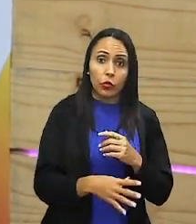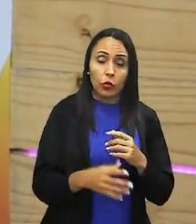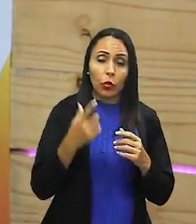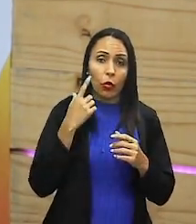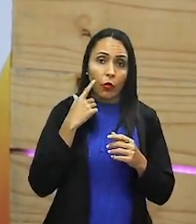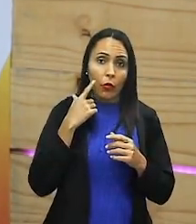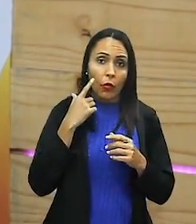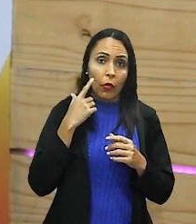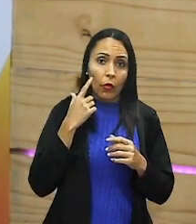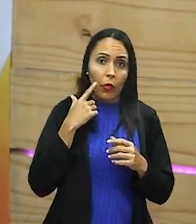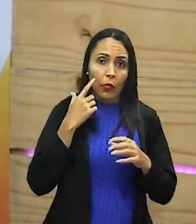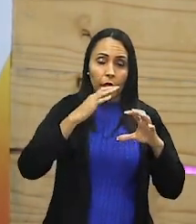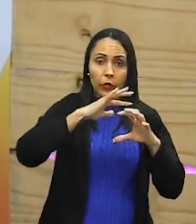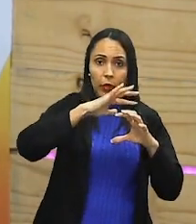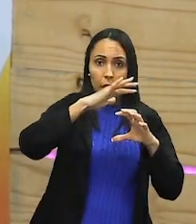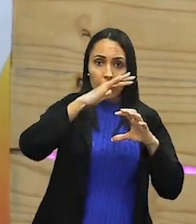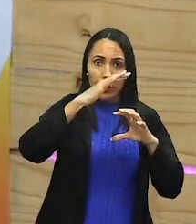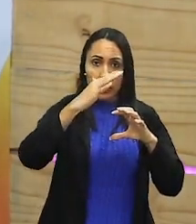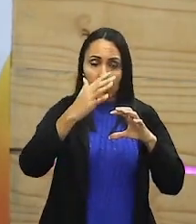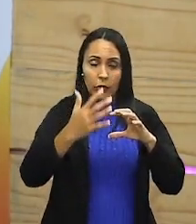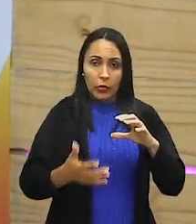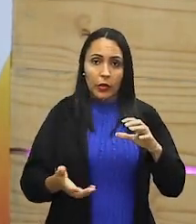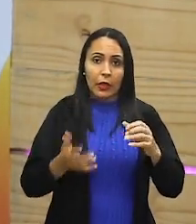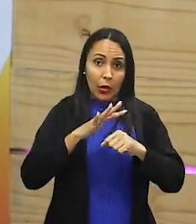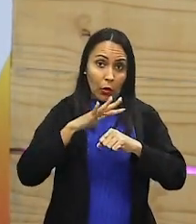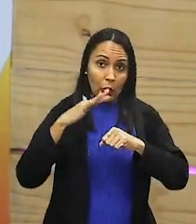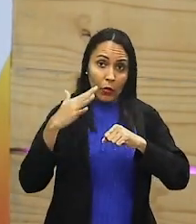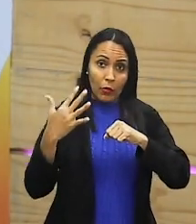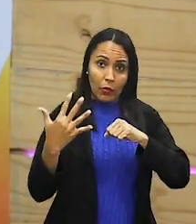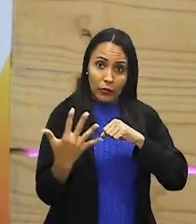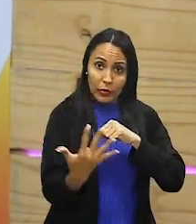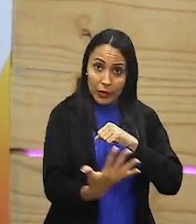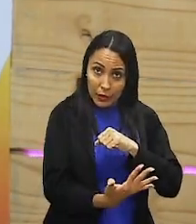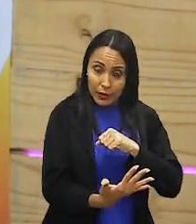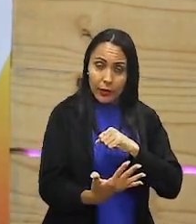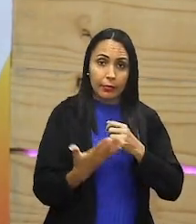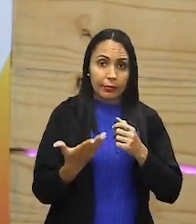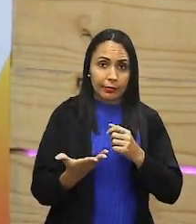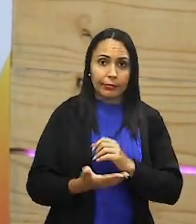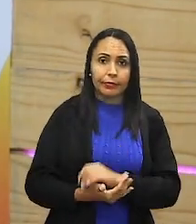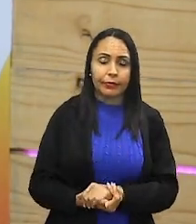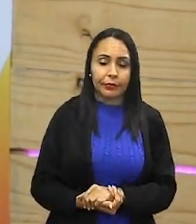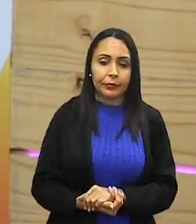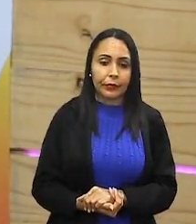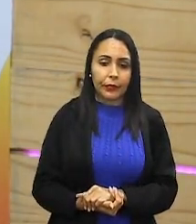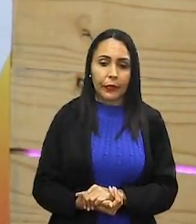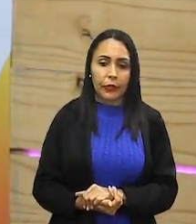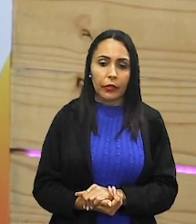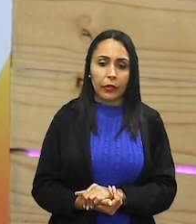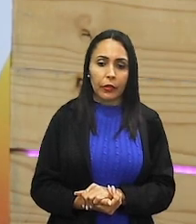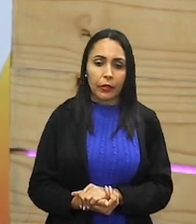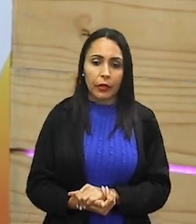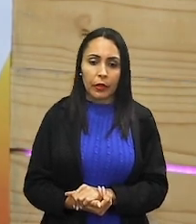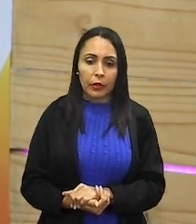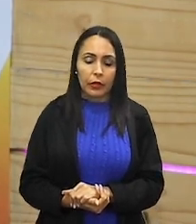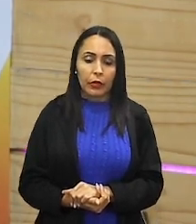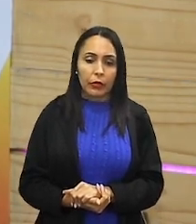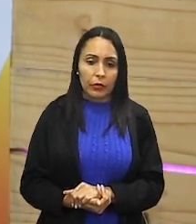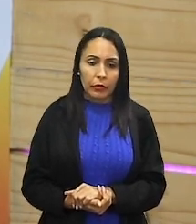da Covid, tá? ou esse novo coronavírus, na verdade, esse vírus da Covid, a gente já escutou um monte de